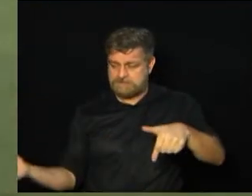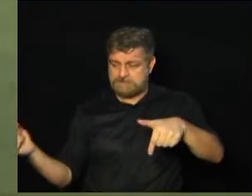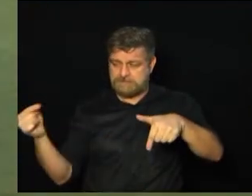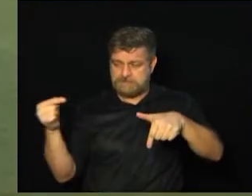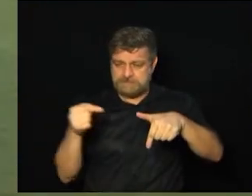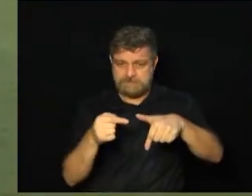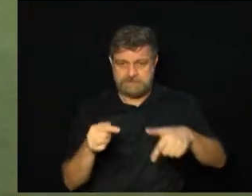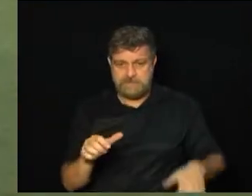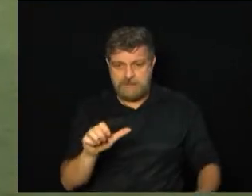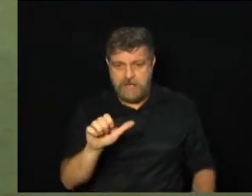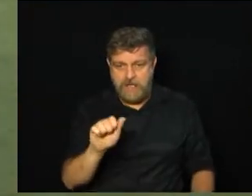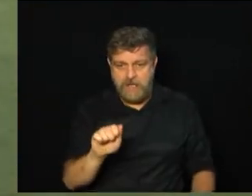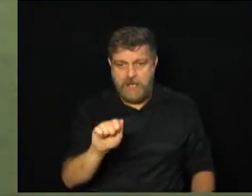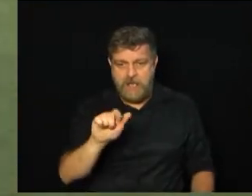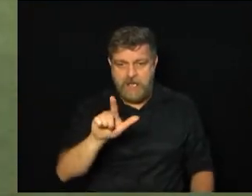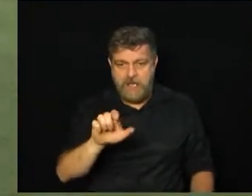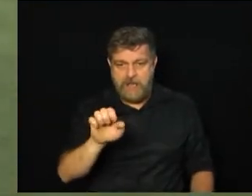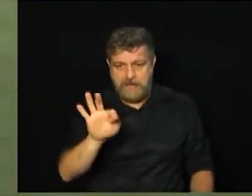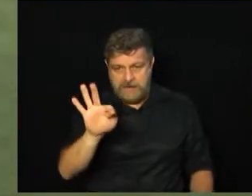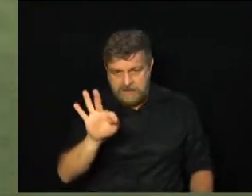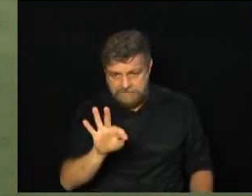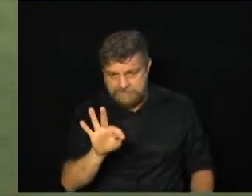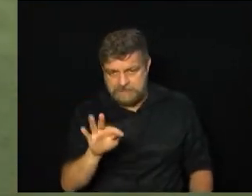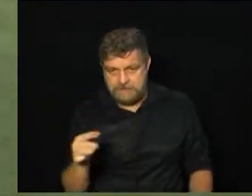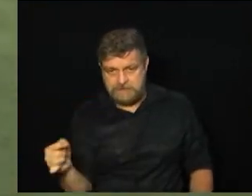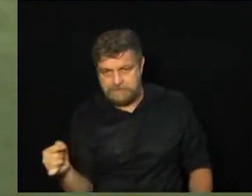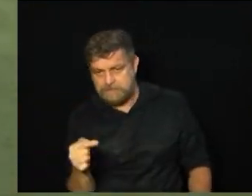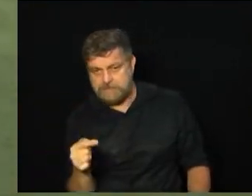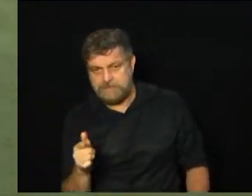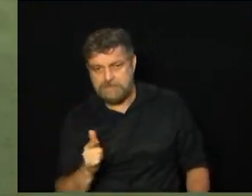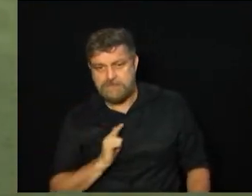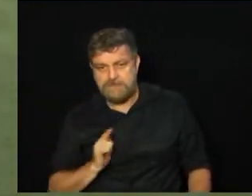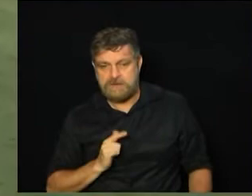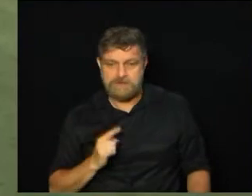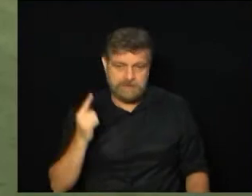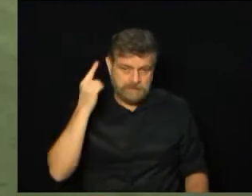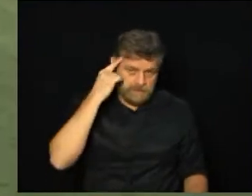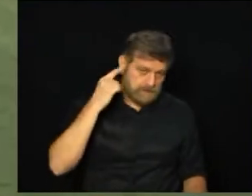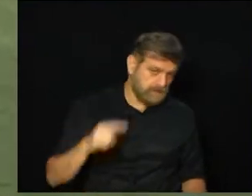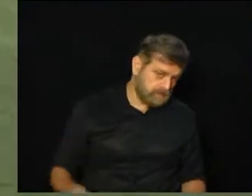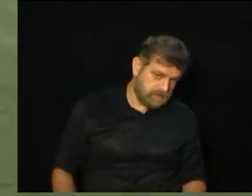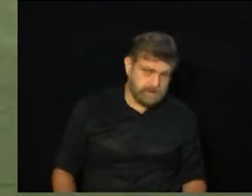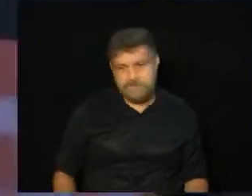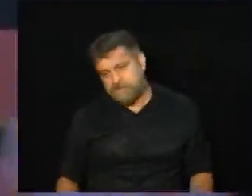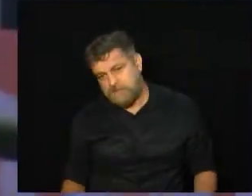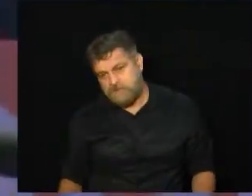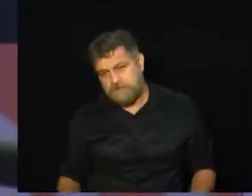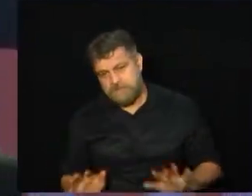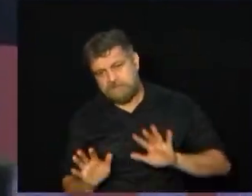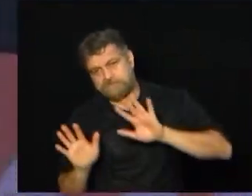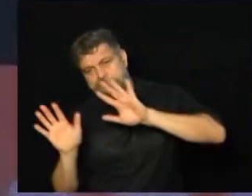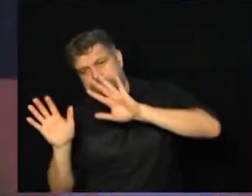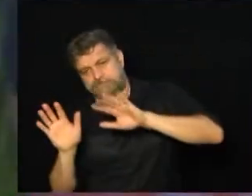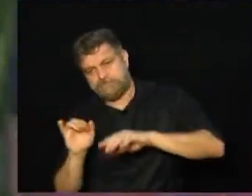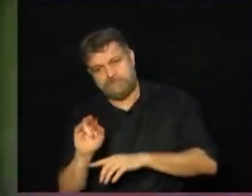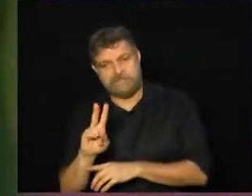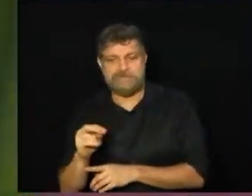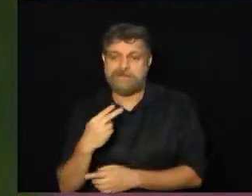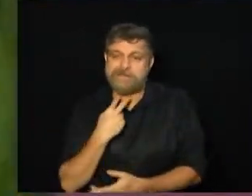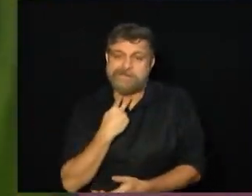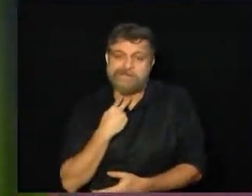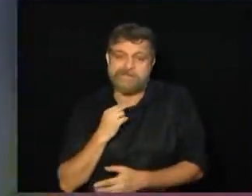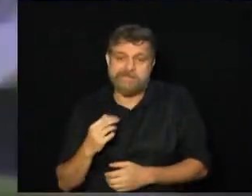Aleph Manga ganhou a frente de Marcelo Hermes e cabeceou no canto do goleiro Ivan, que nada pôde